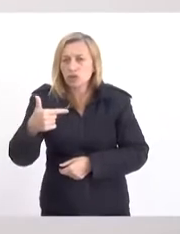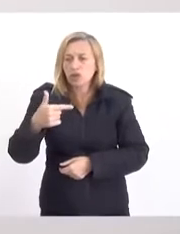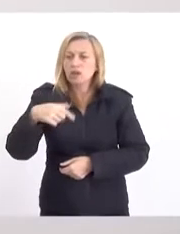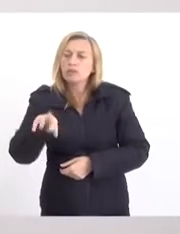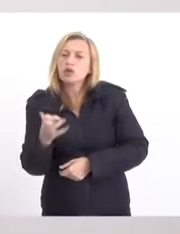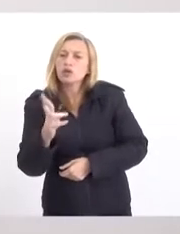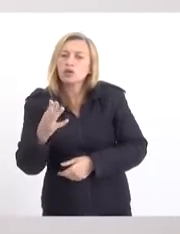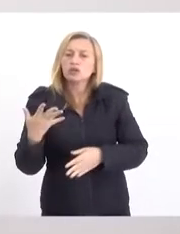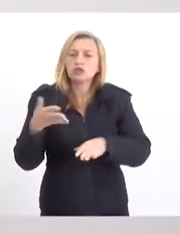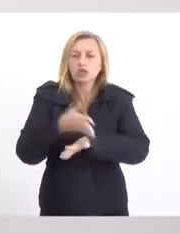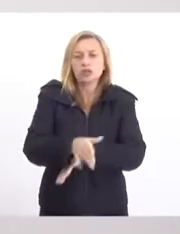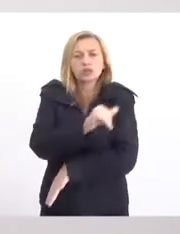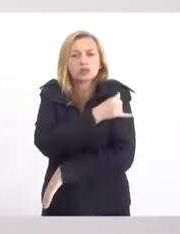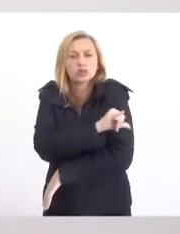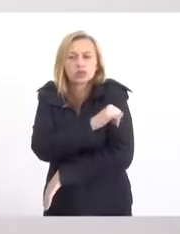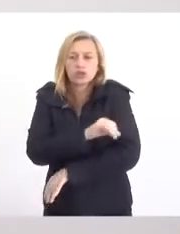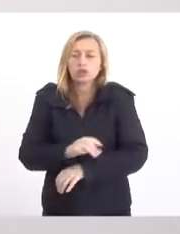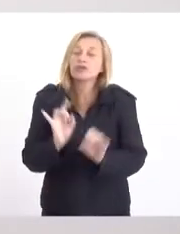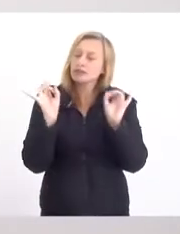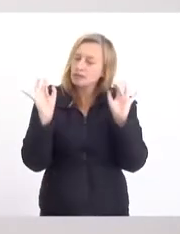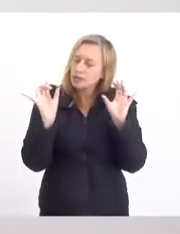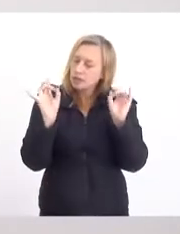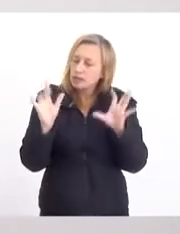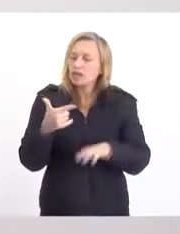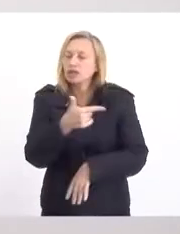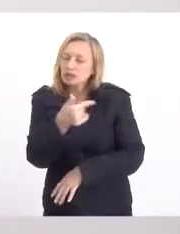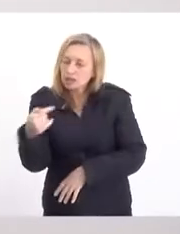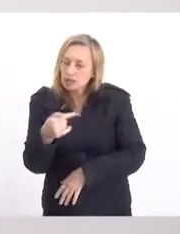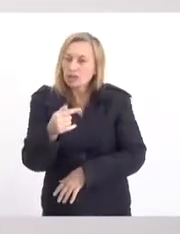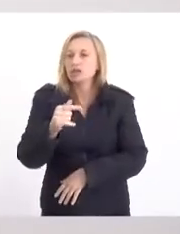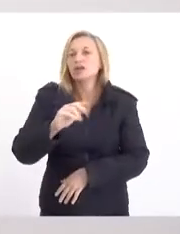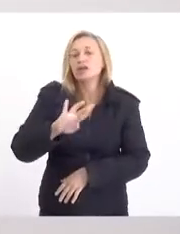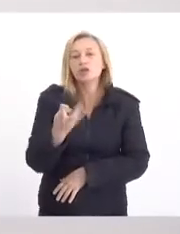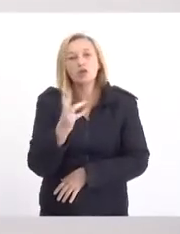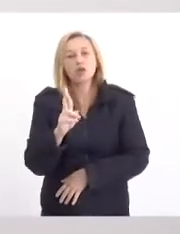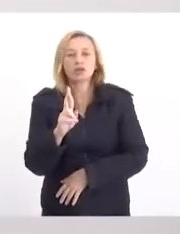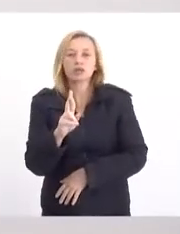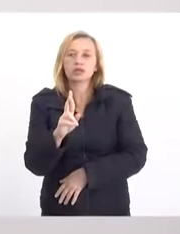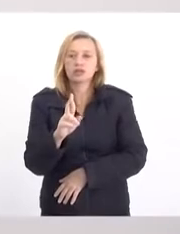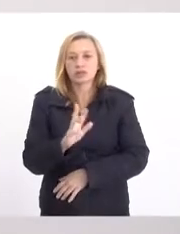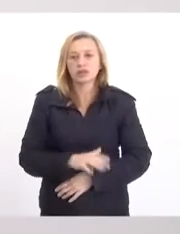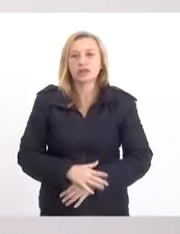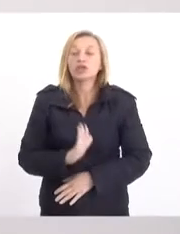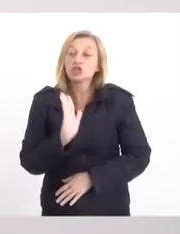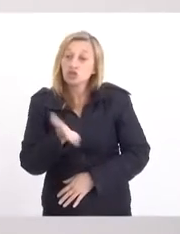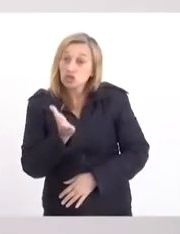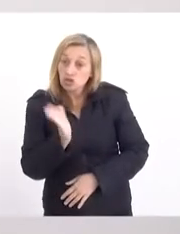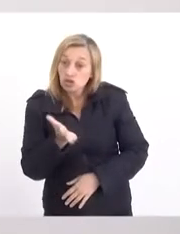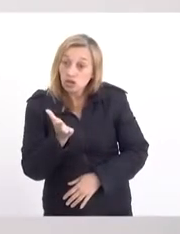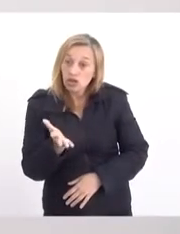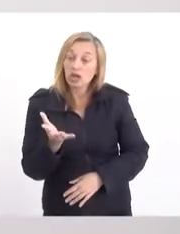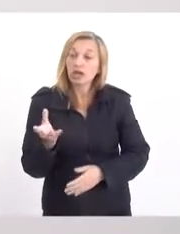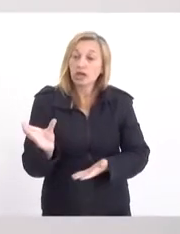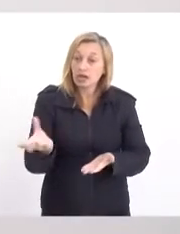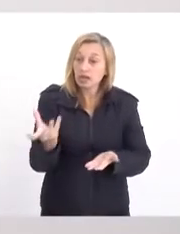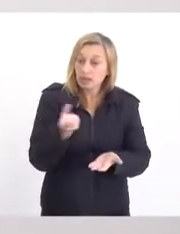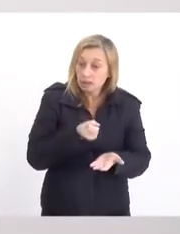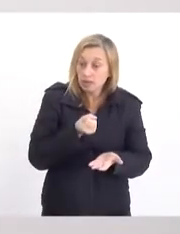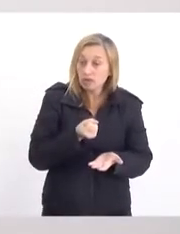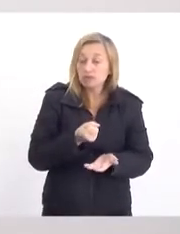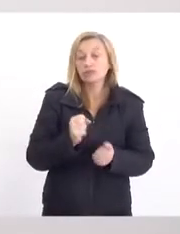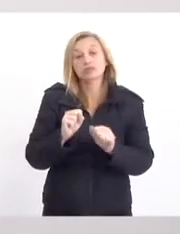estão chegando no Rio de Janeiro, em especial esses 17 bilhões que aqui já foram trazidos. E,